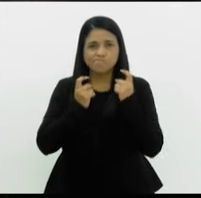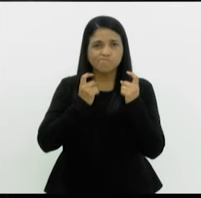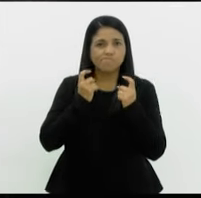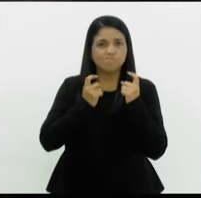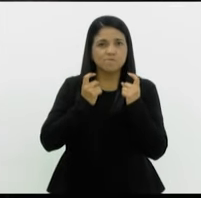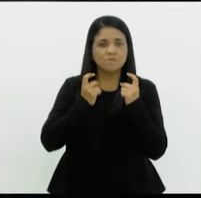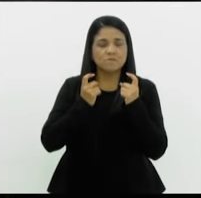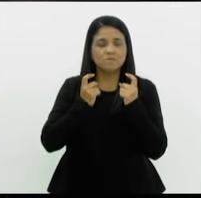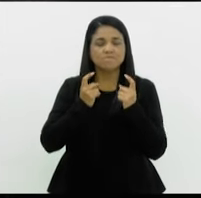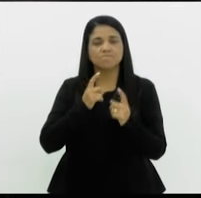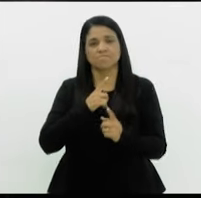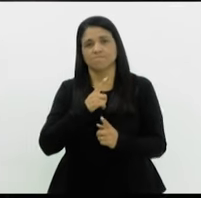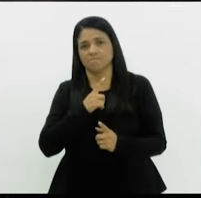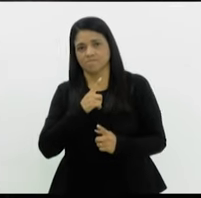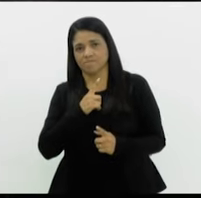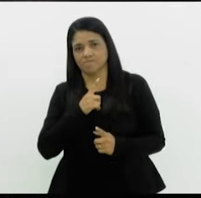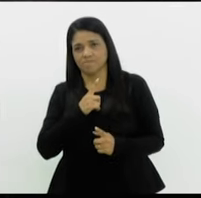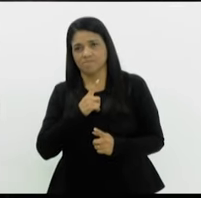porque